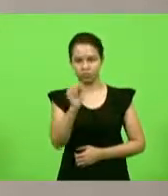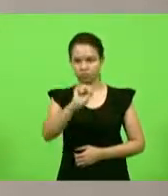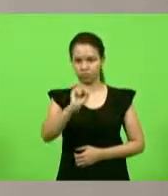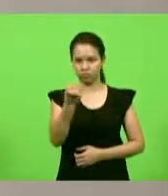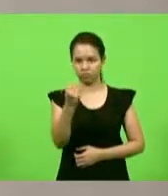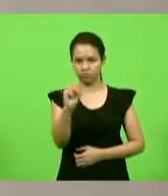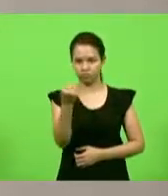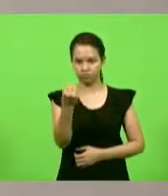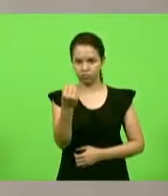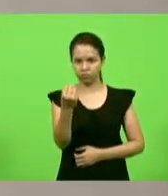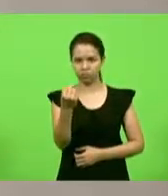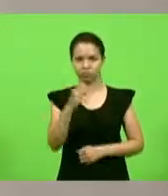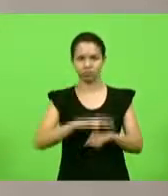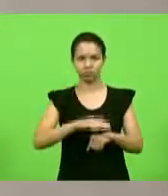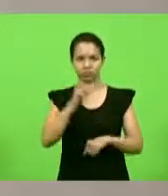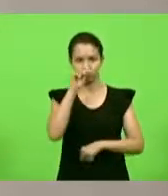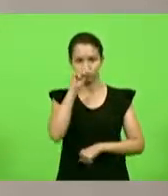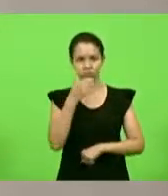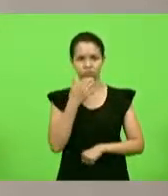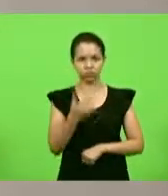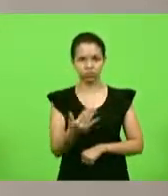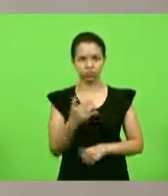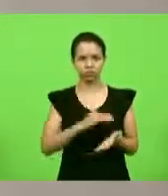Estado da Saúde